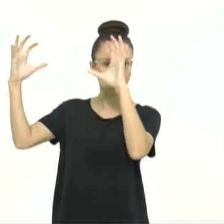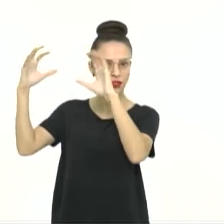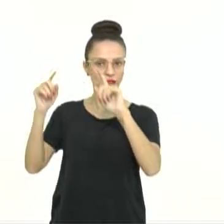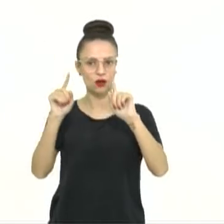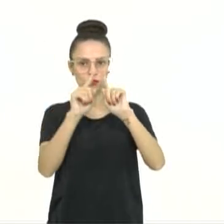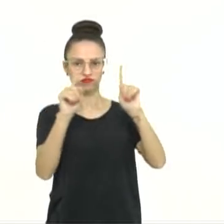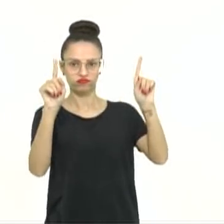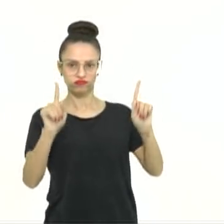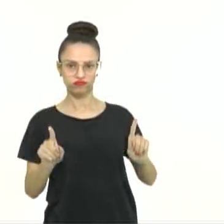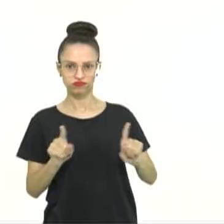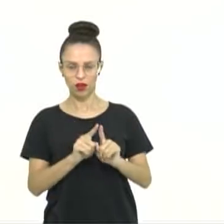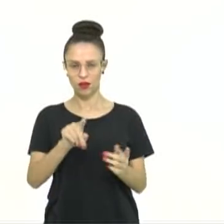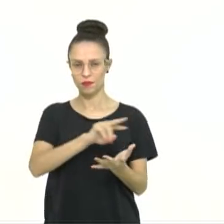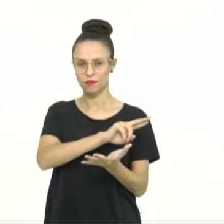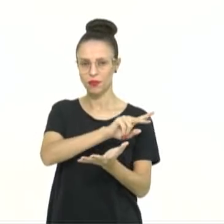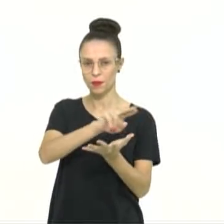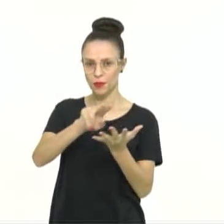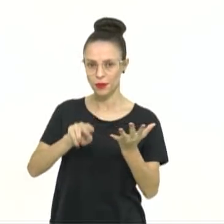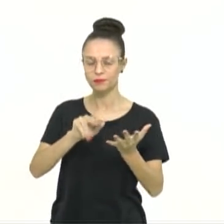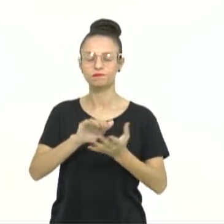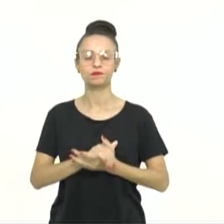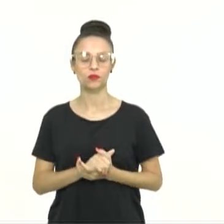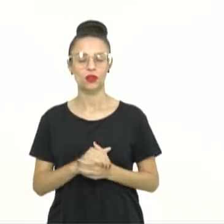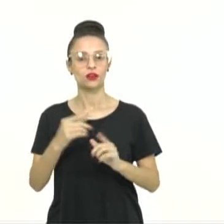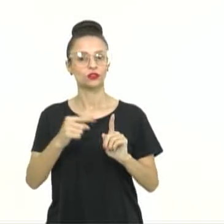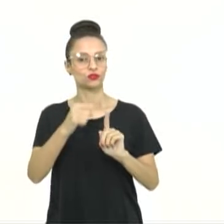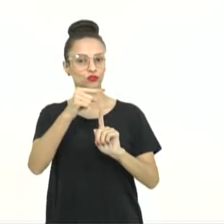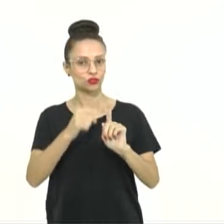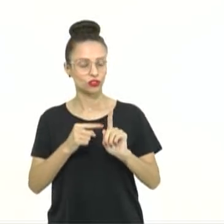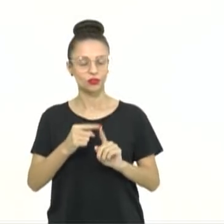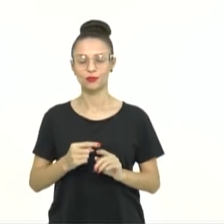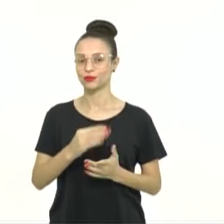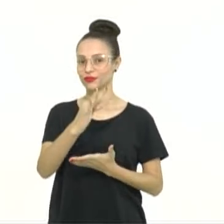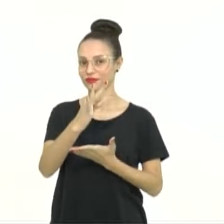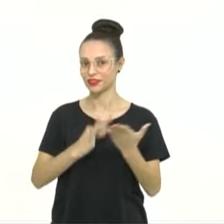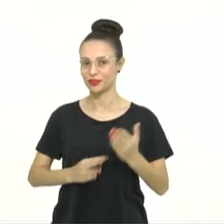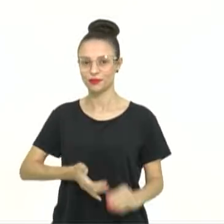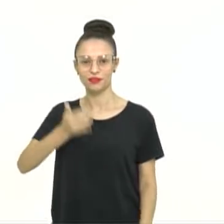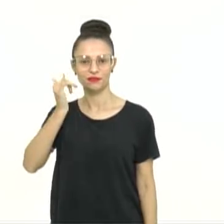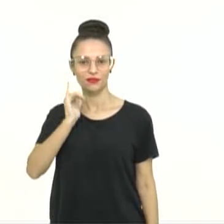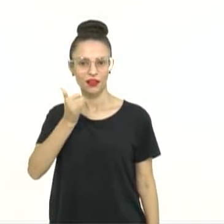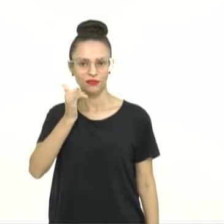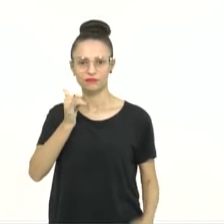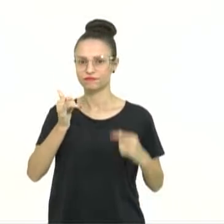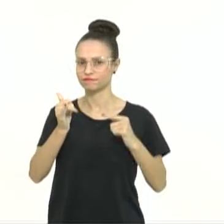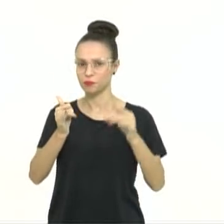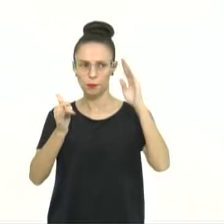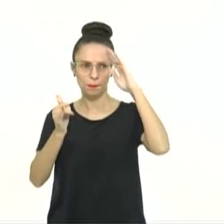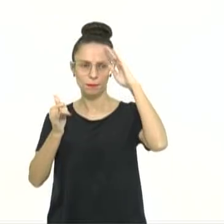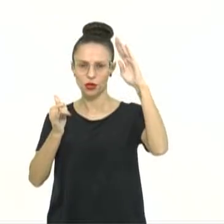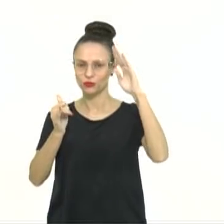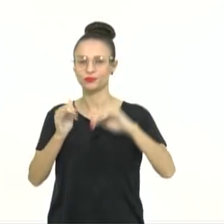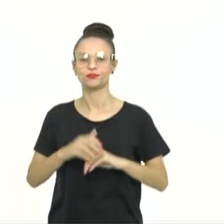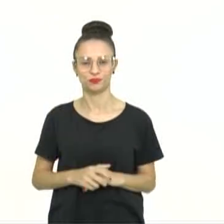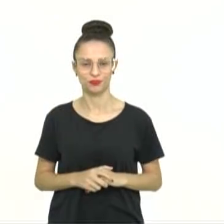requadros, etc. O tipo textual narrativo é o predominante. E tem